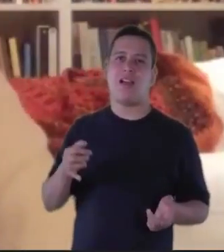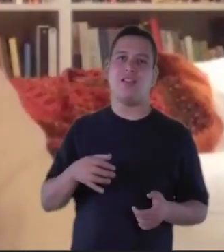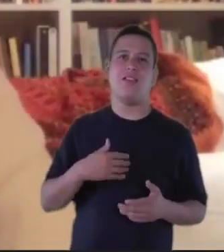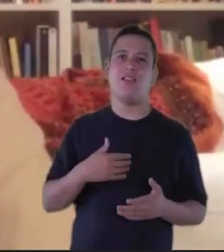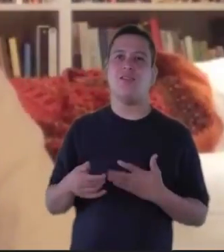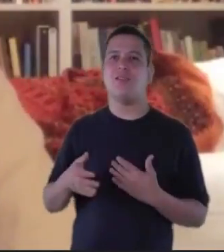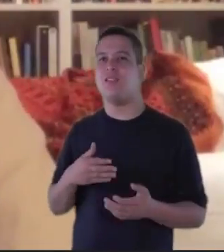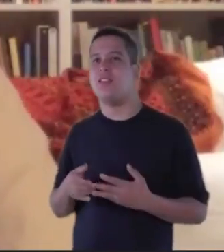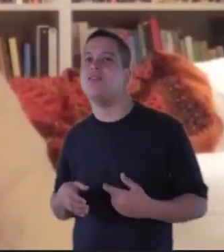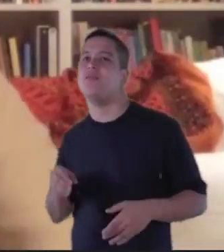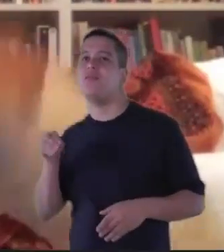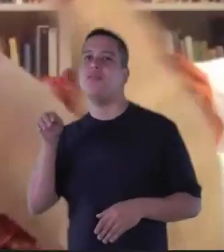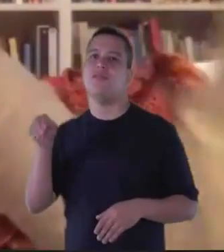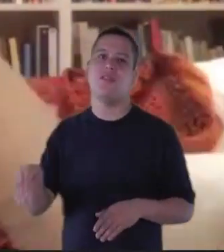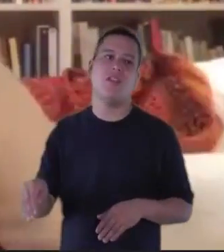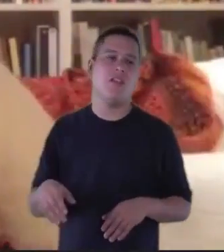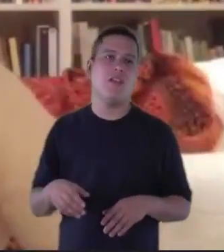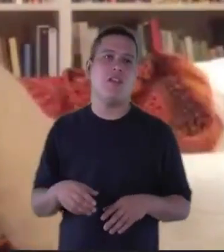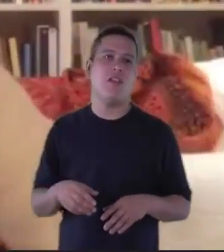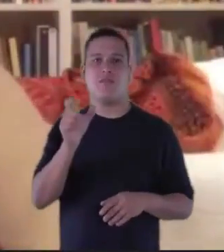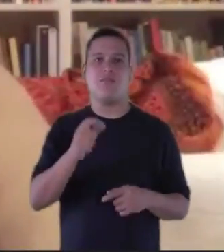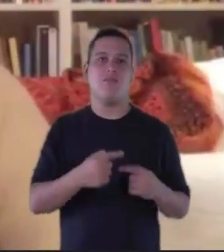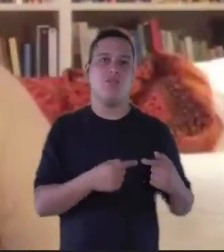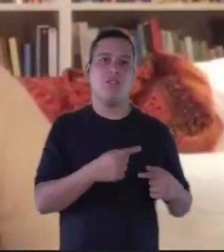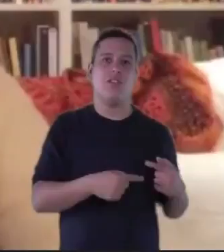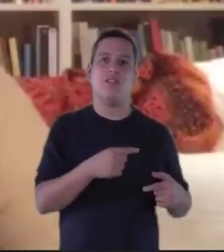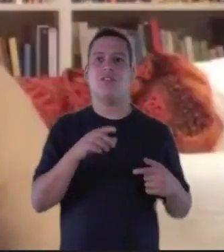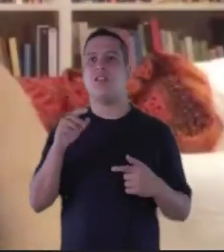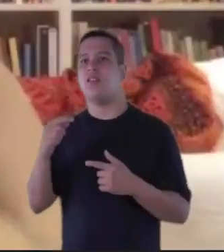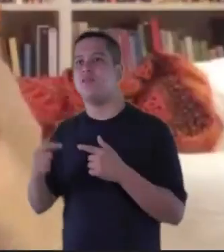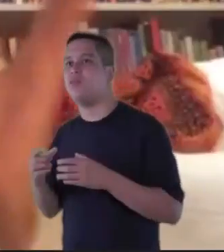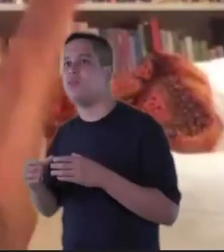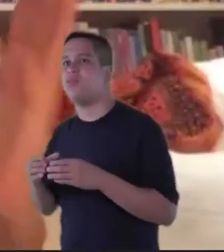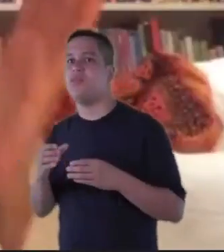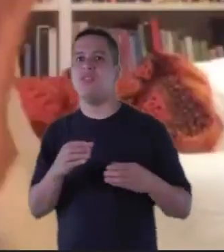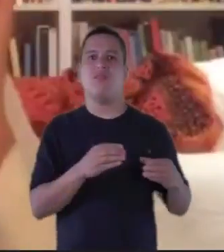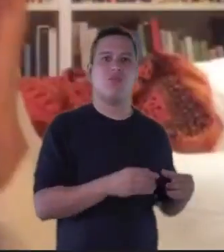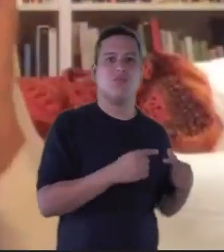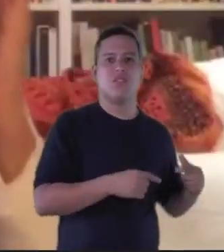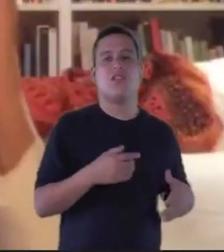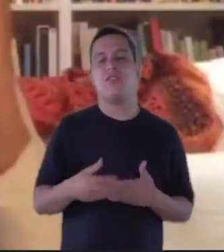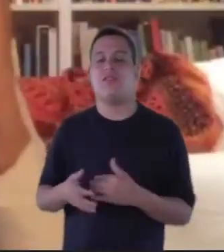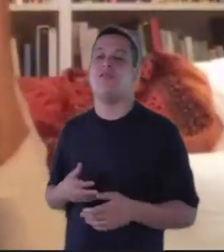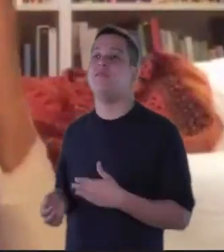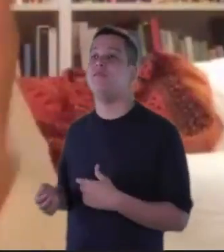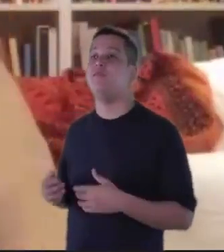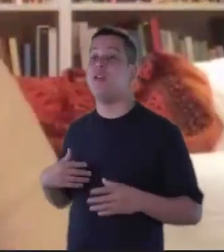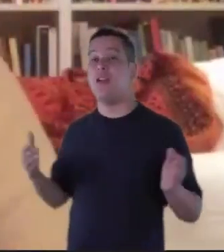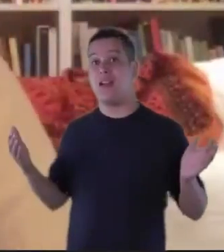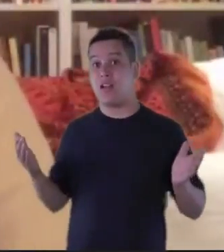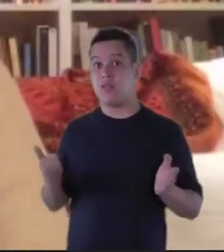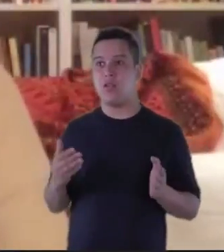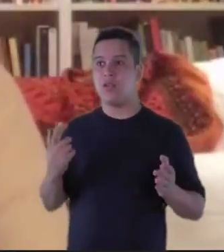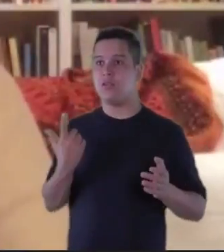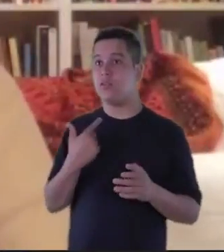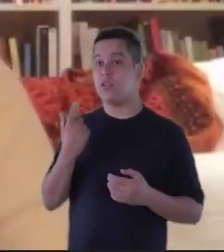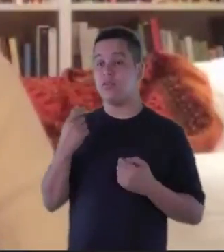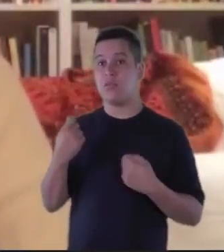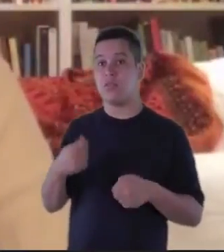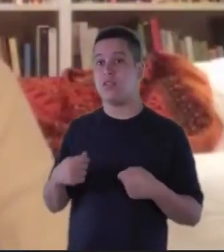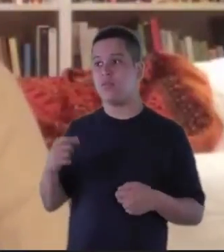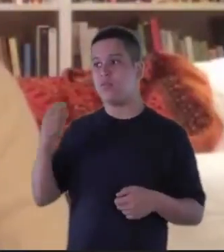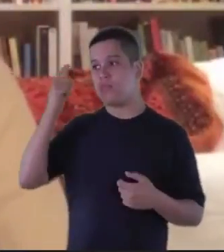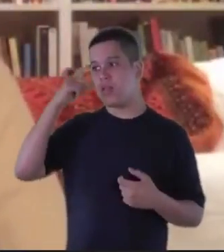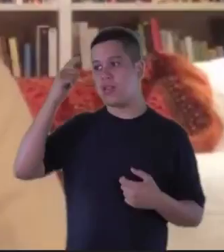ou vai botar de novo quem já estava. Agora, a gente deveria só pensar em uma coisa,